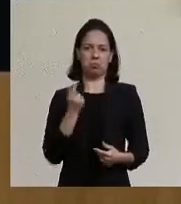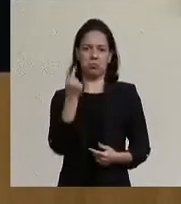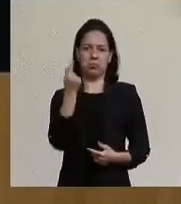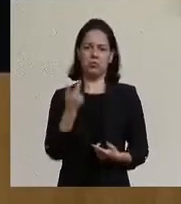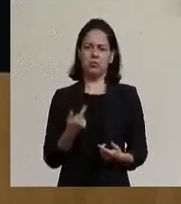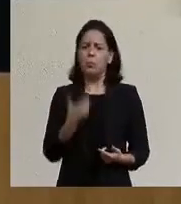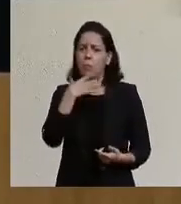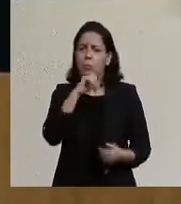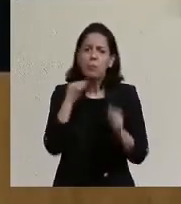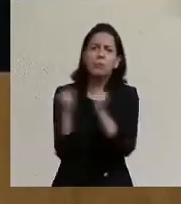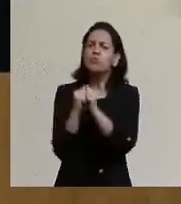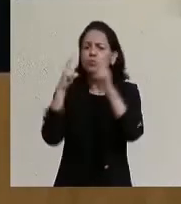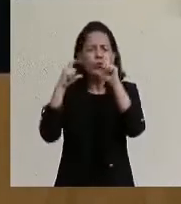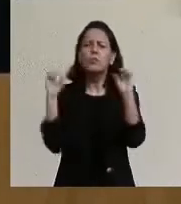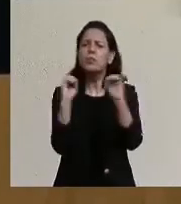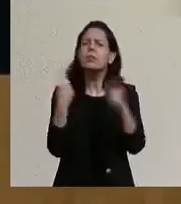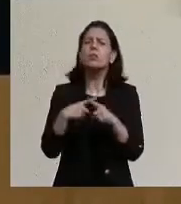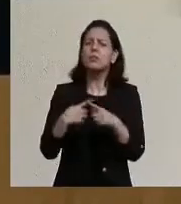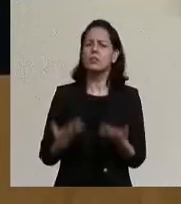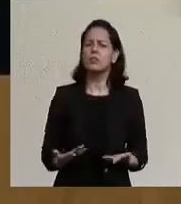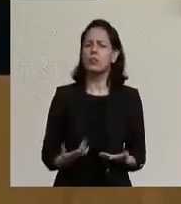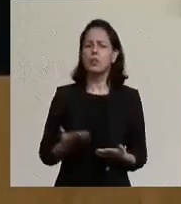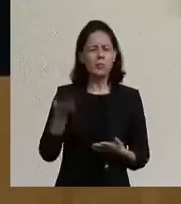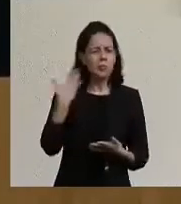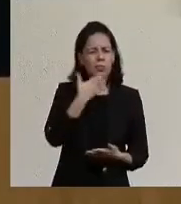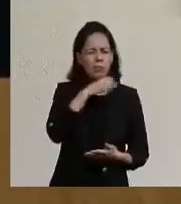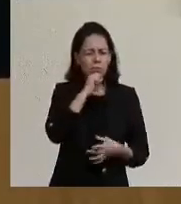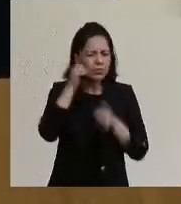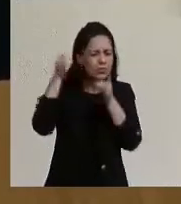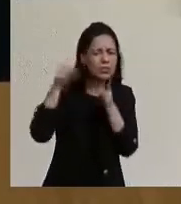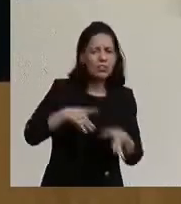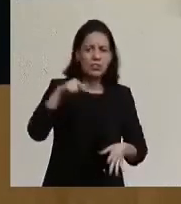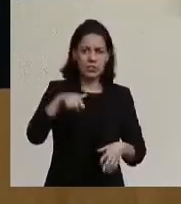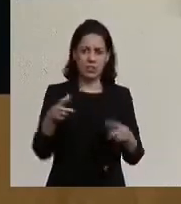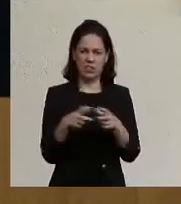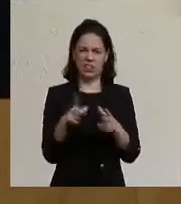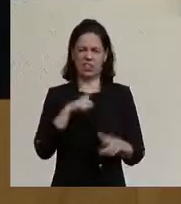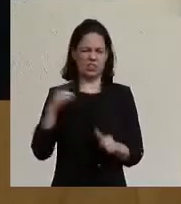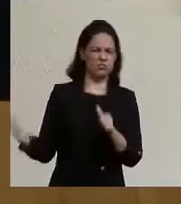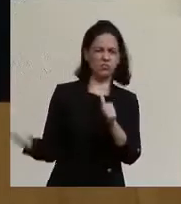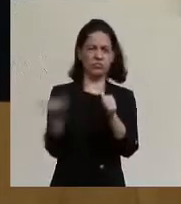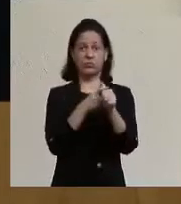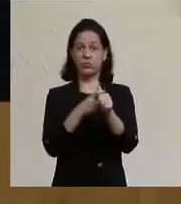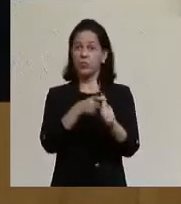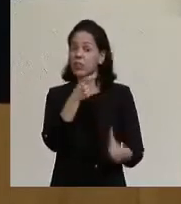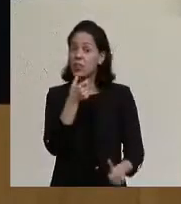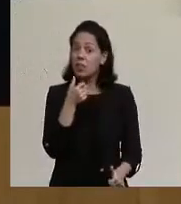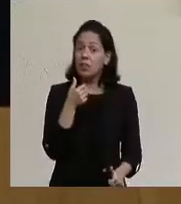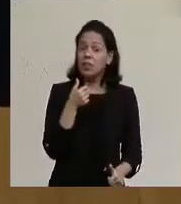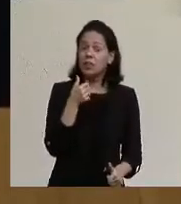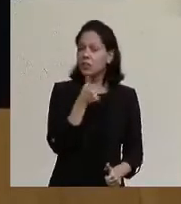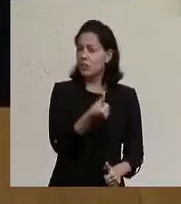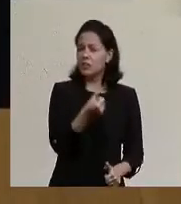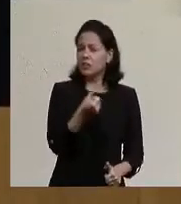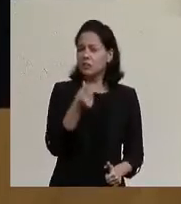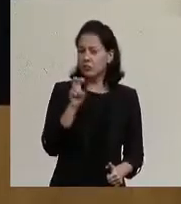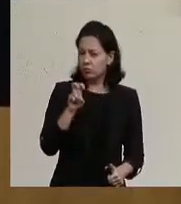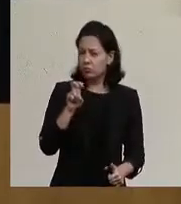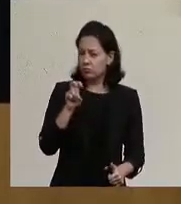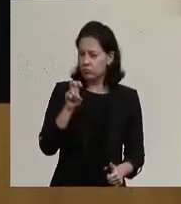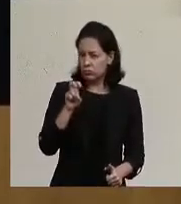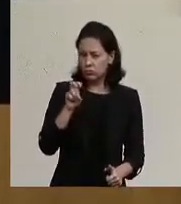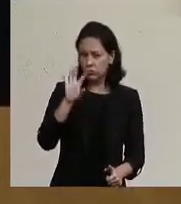a foto do pai dele que quando deixou a gestão Aqui Deixou a dívida mais de 60 mais de